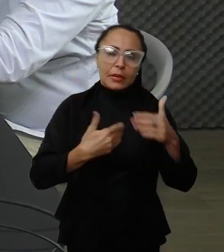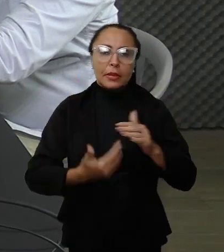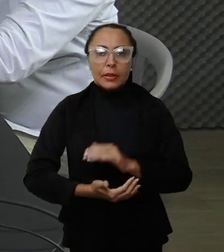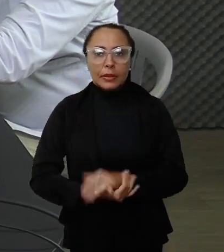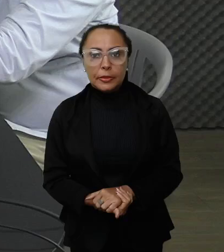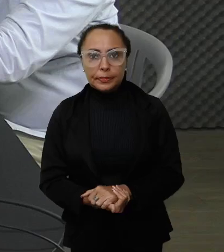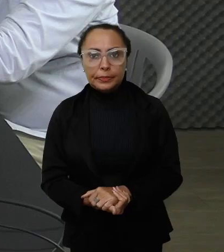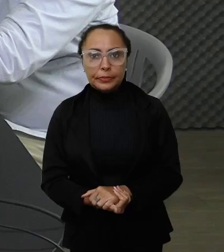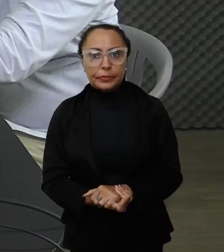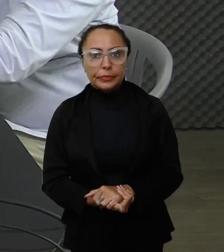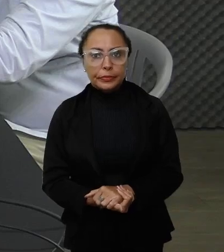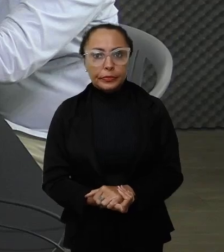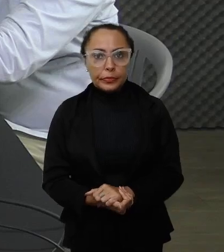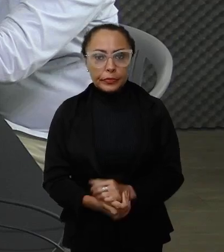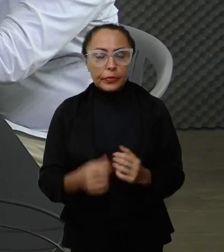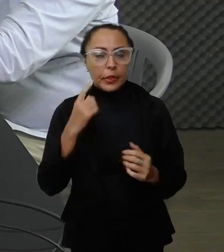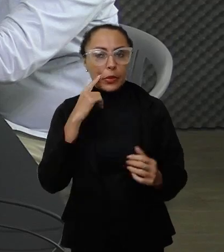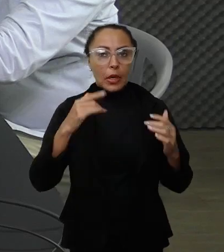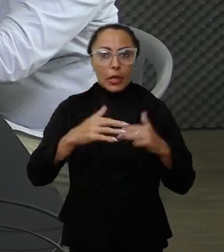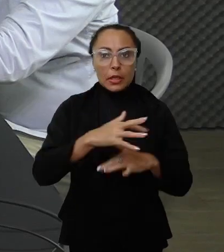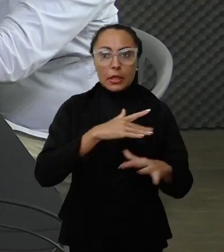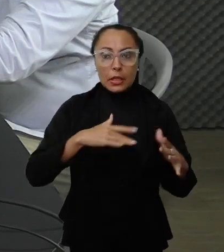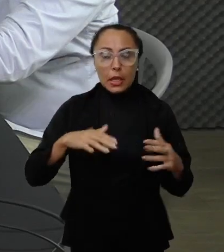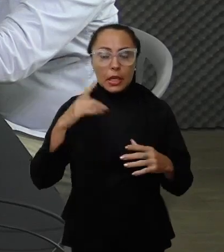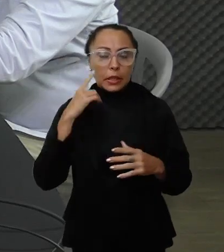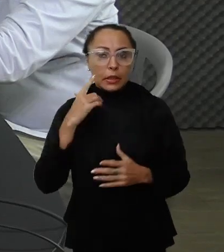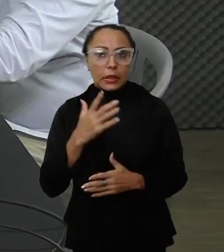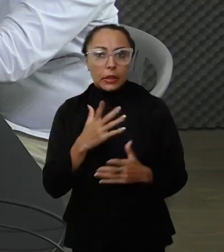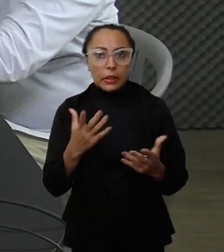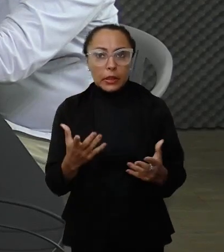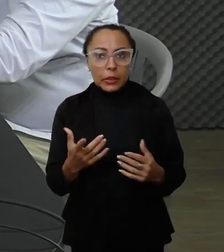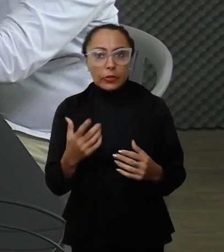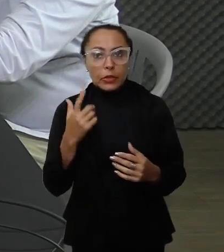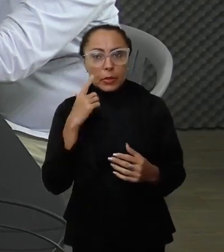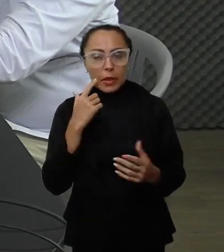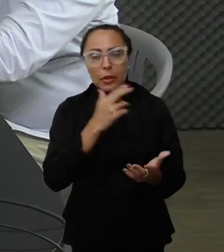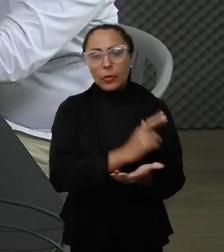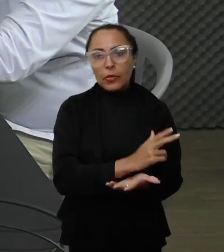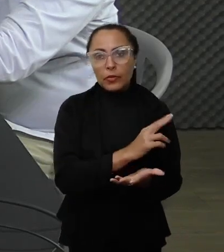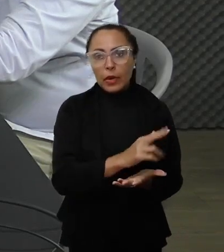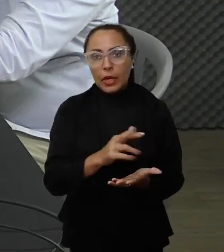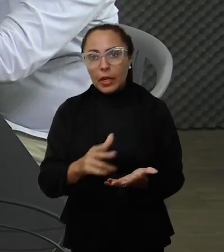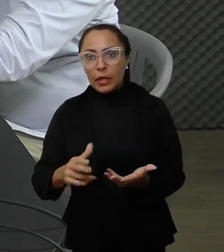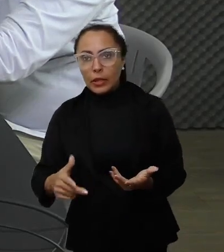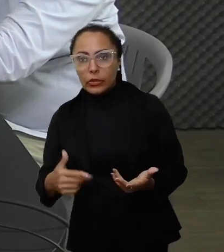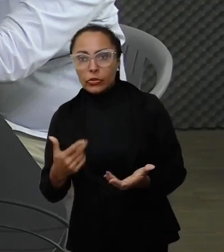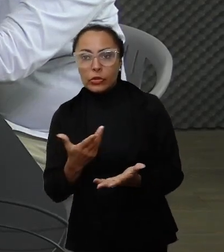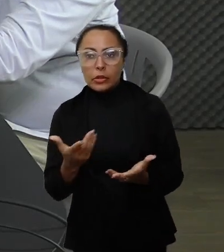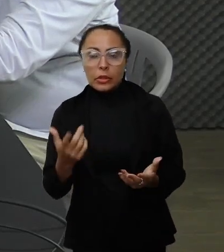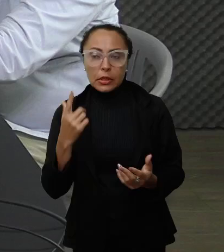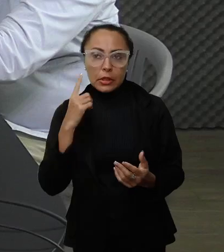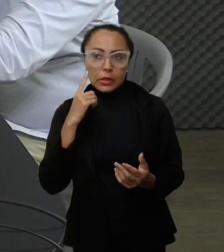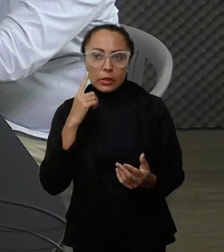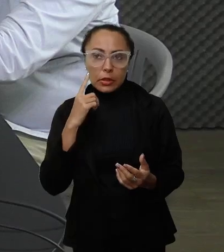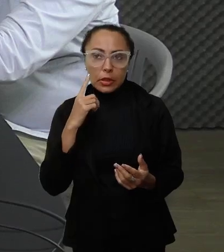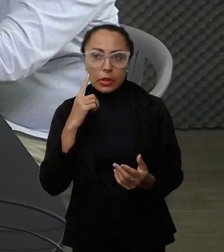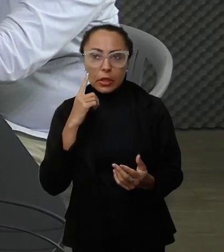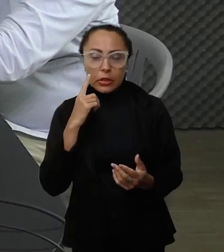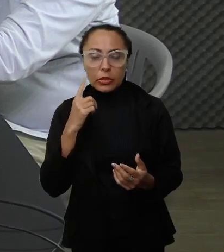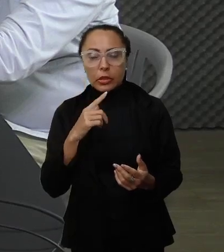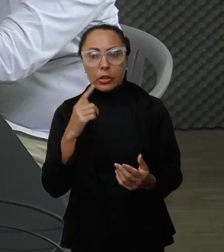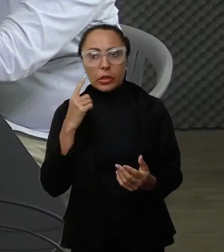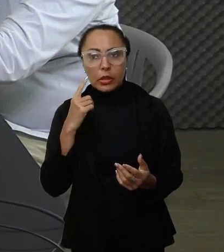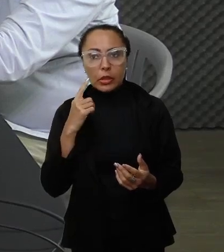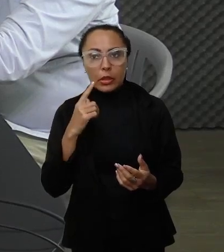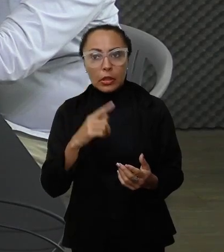Então, Interessante. a cidade como instituição, não como gestão, né? Porque aí você passa por várias. A gente até tentou, a gente levou